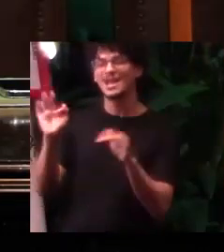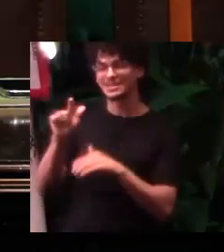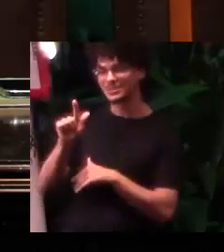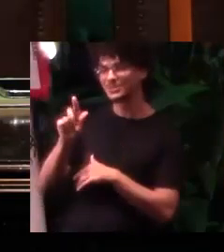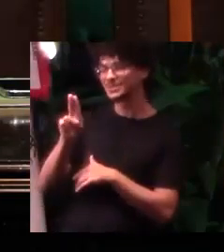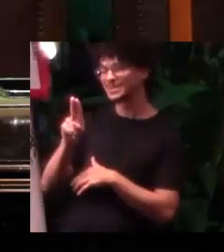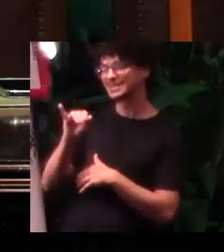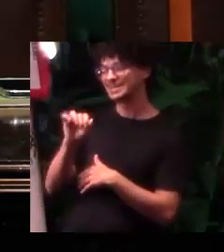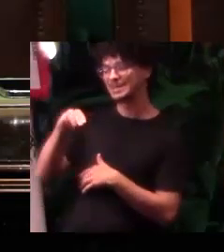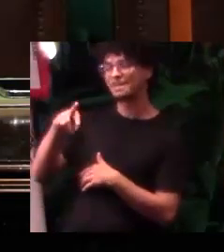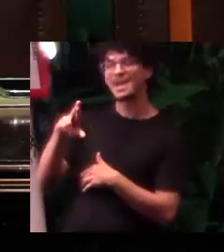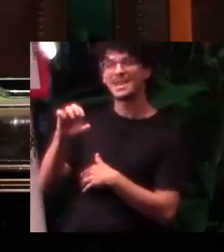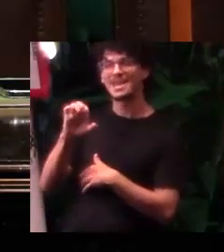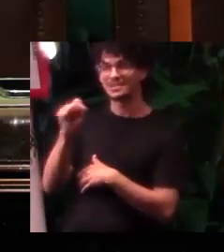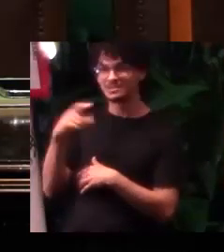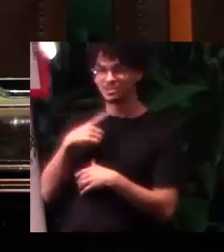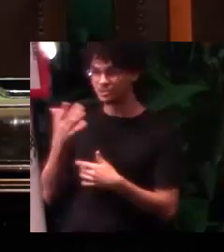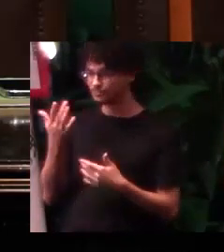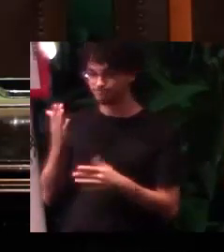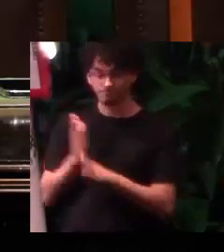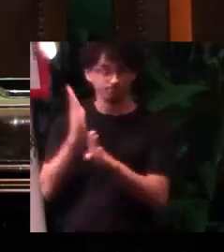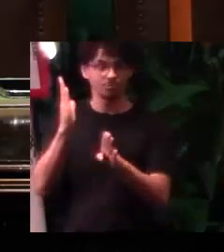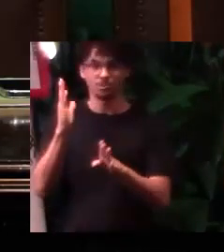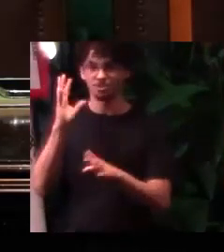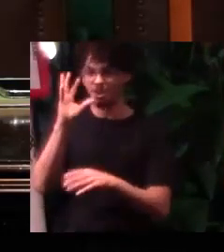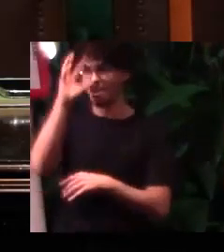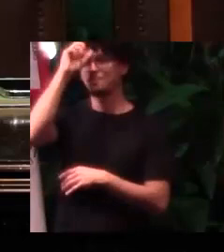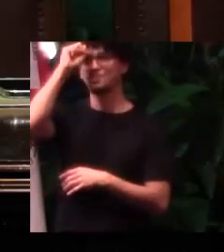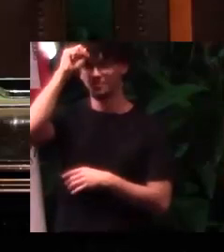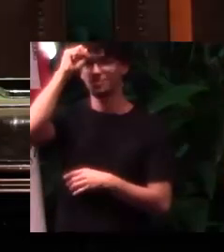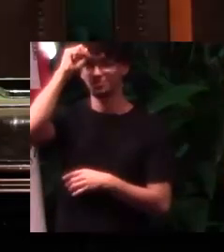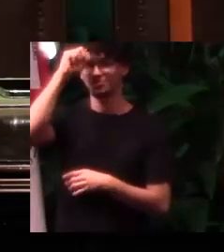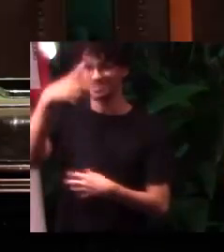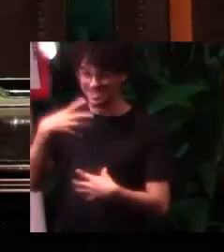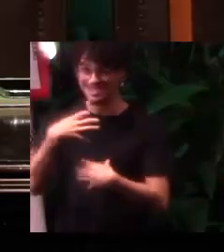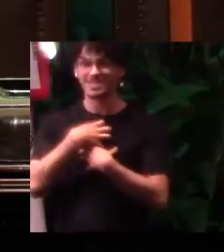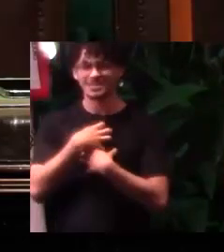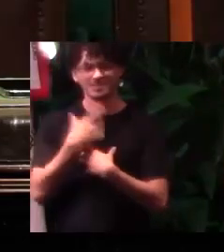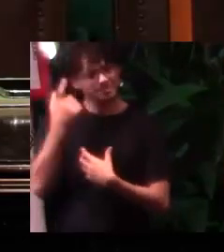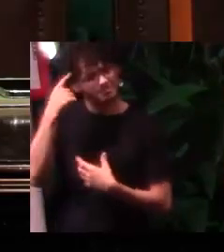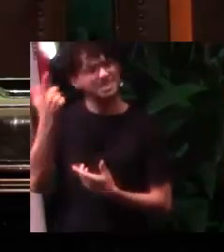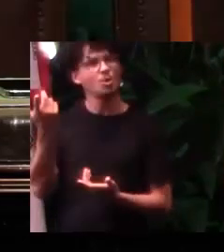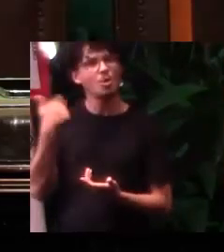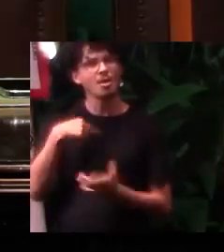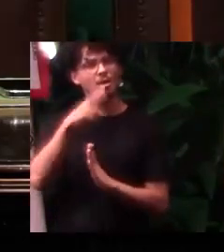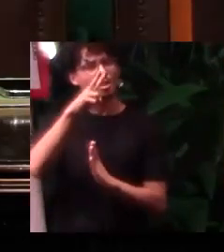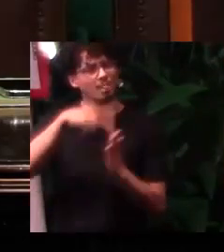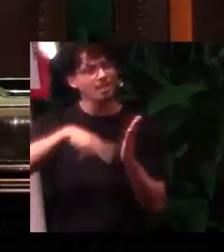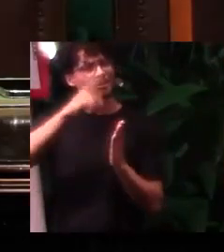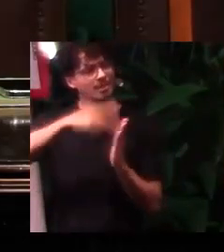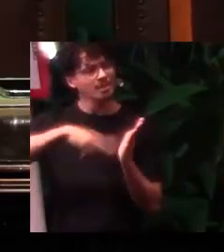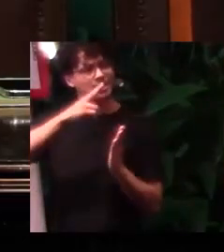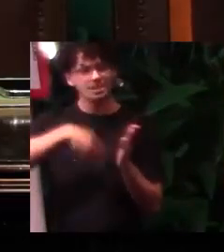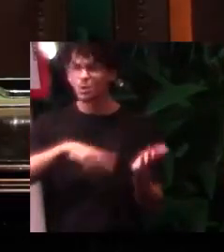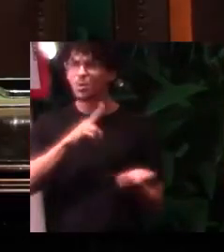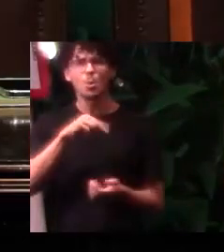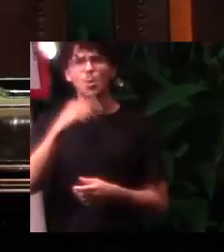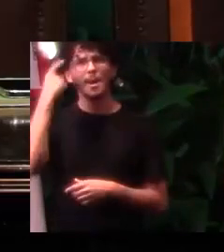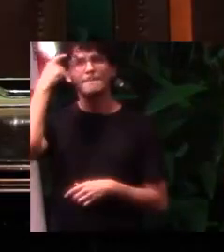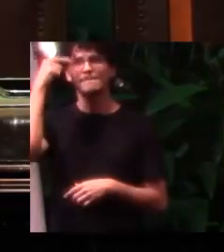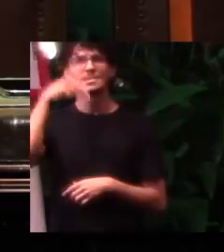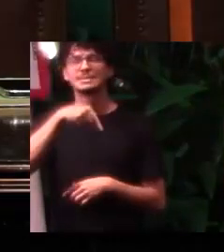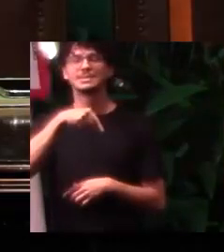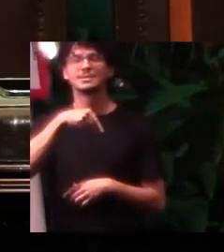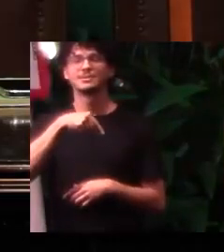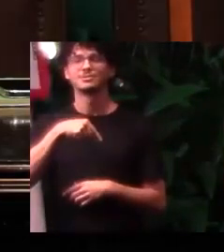aquele que de repente aprende, você sente isso, né, que você... Você fala, poxa, eu li esse texto tantas vezes e nunca tinha pensado nisso,